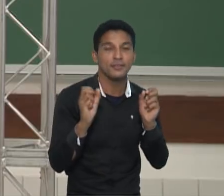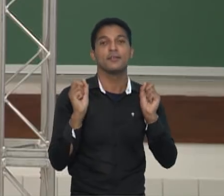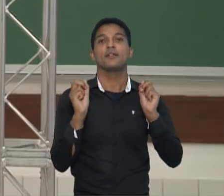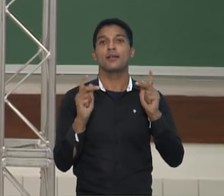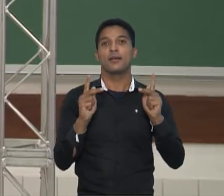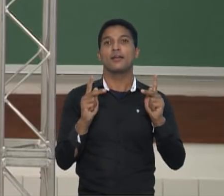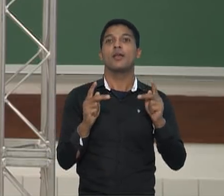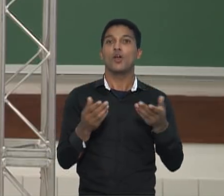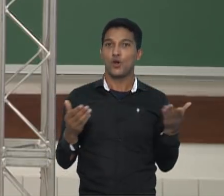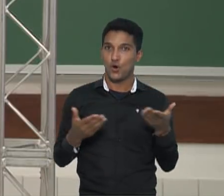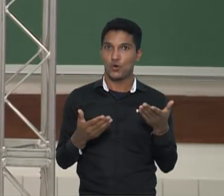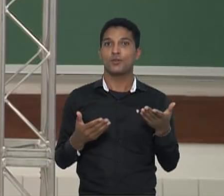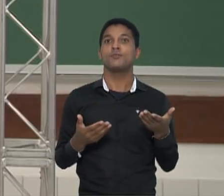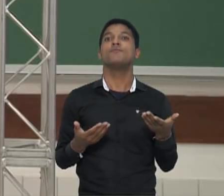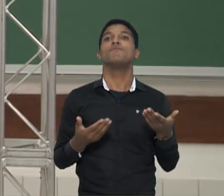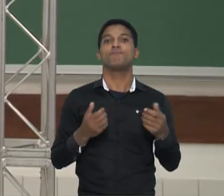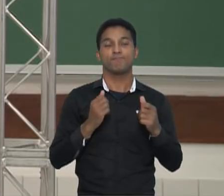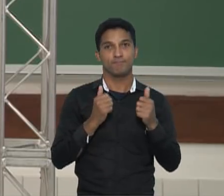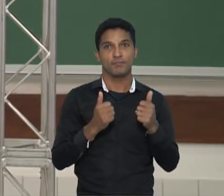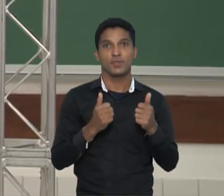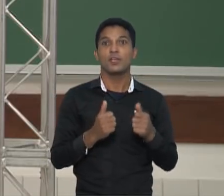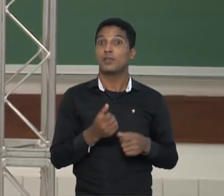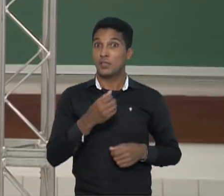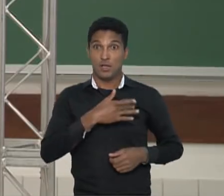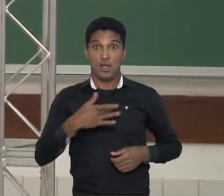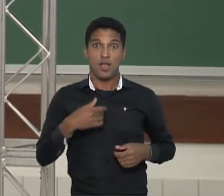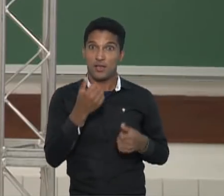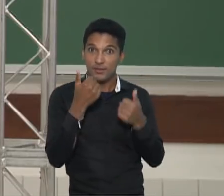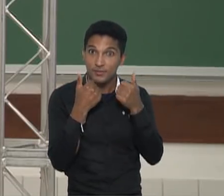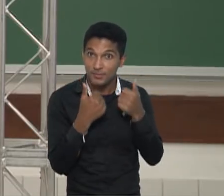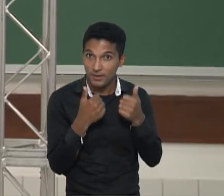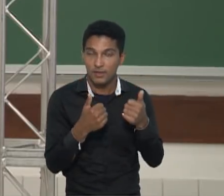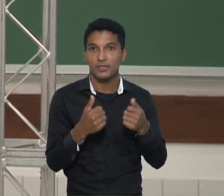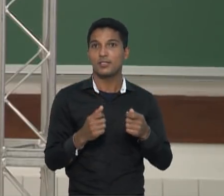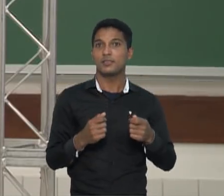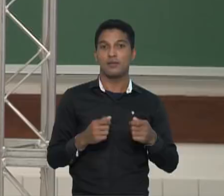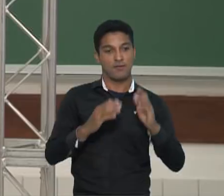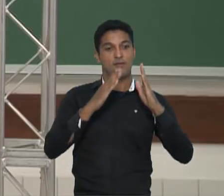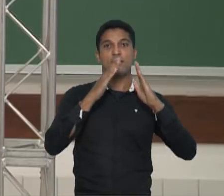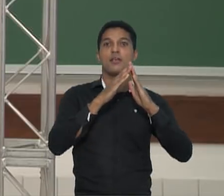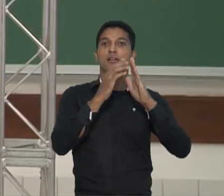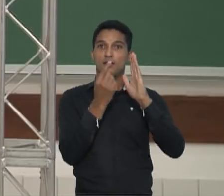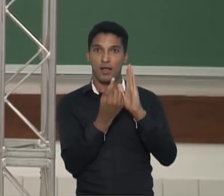é isso por hoje, gente. Fique bem e, se possível, fique em